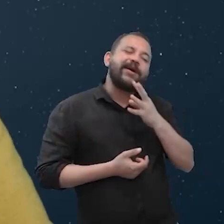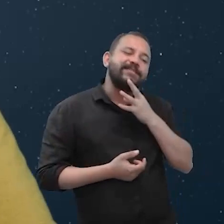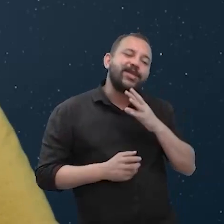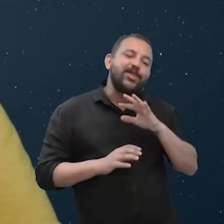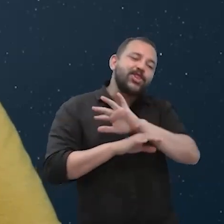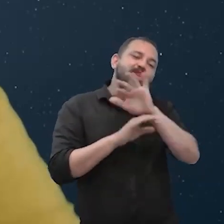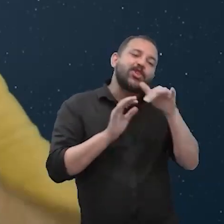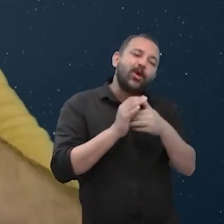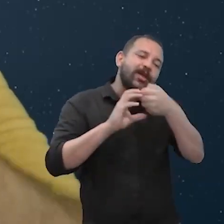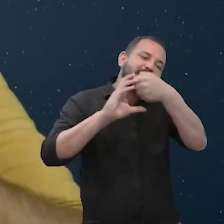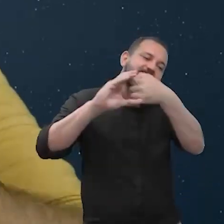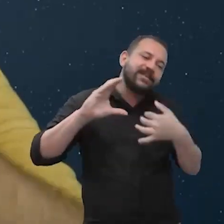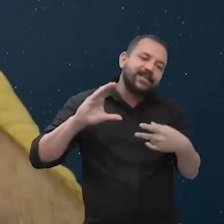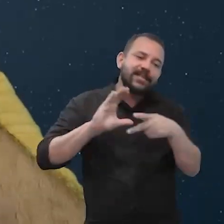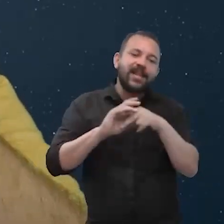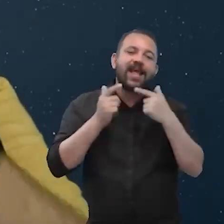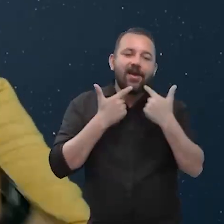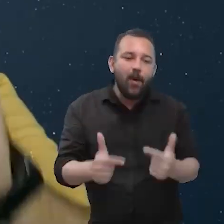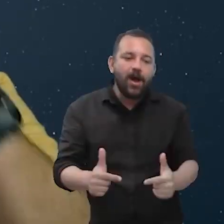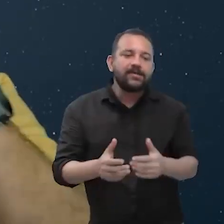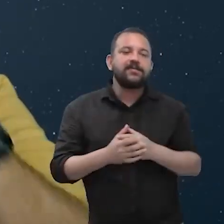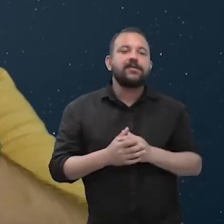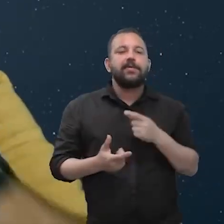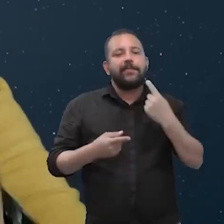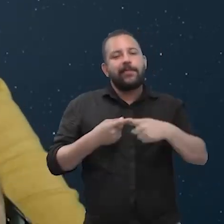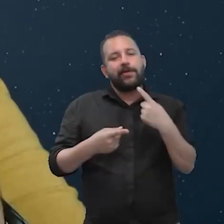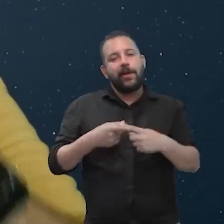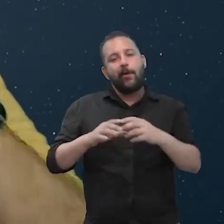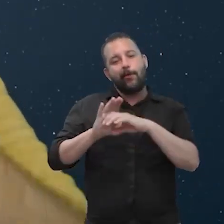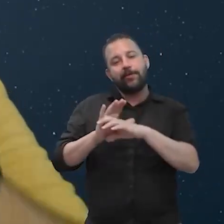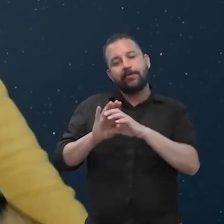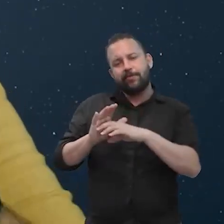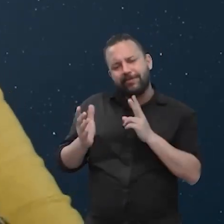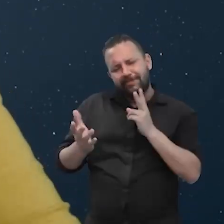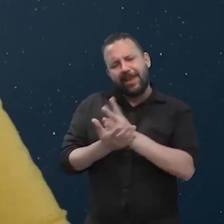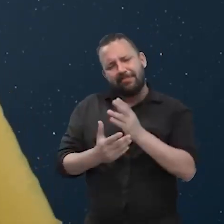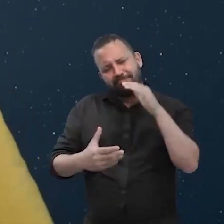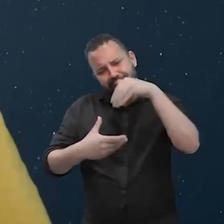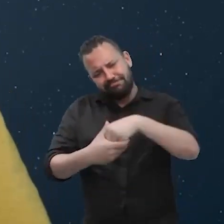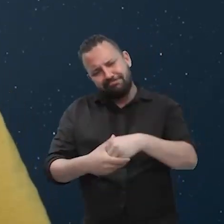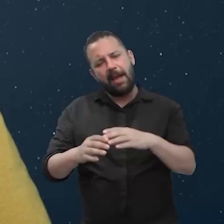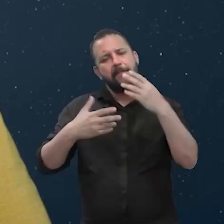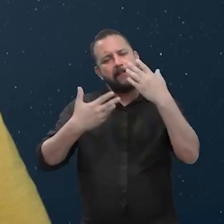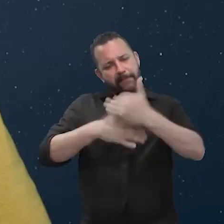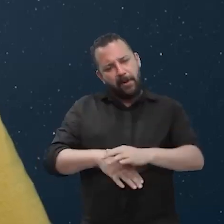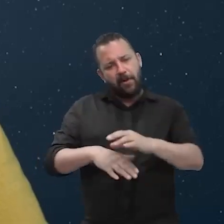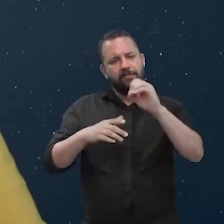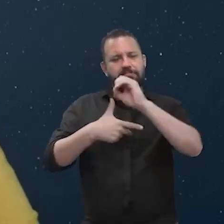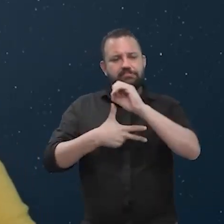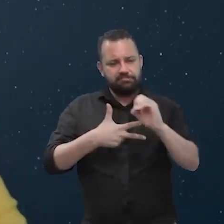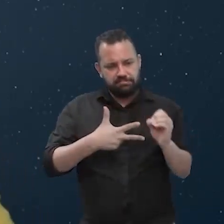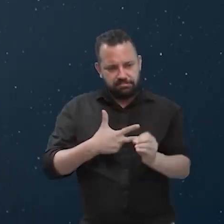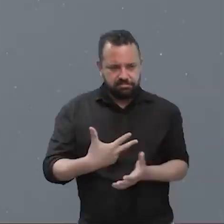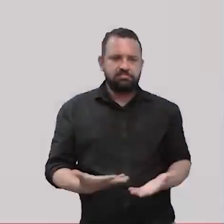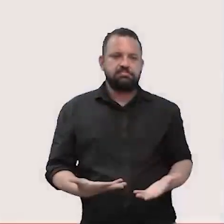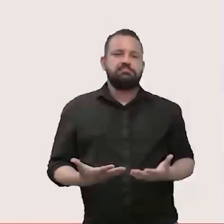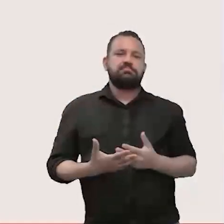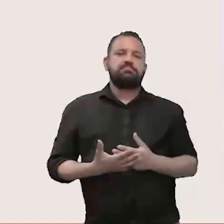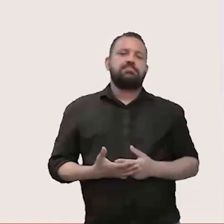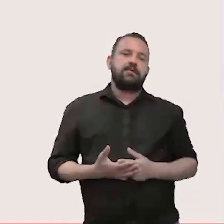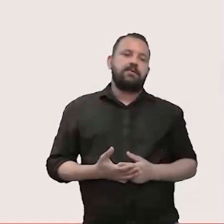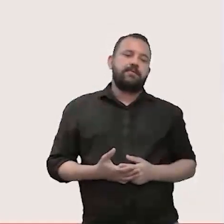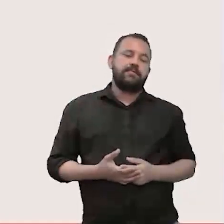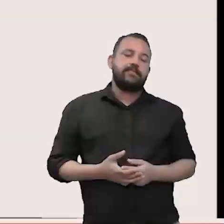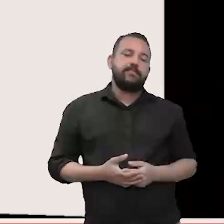dessas funções da linguagem. Porque é um conteúdo recorrente. Aparece muito na prova do Enem. Dá uma olhada lá. Deixa eu